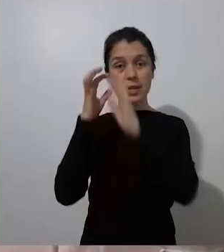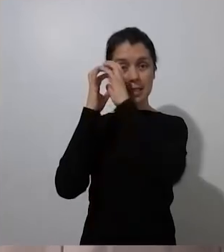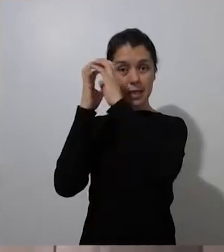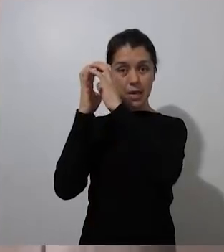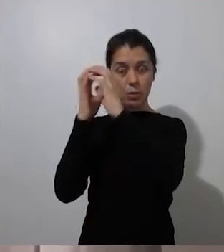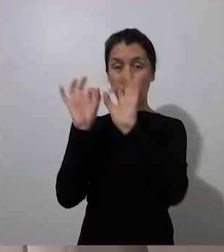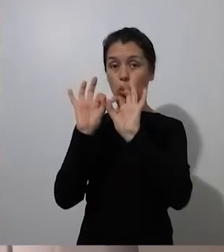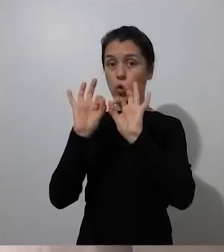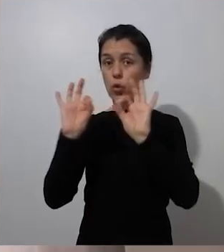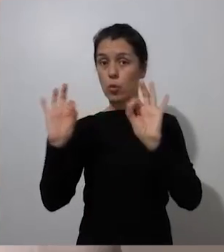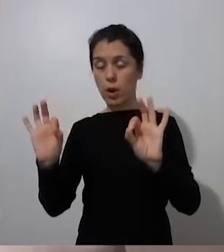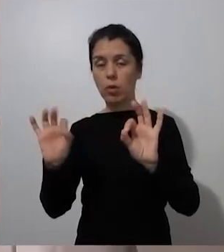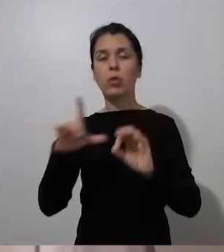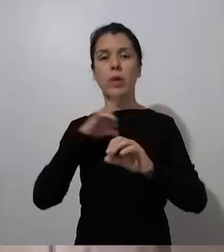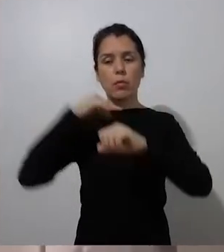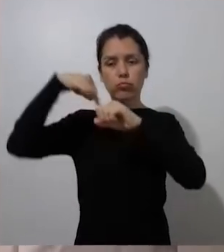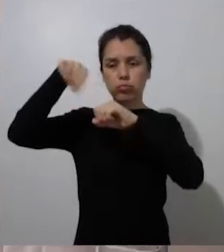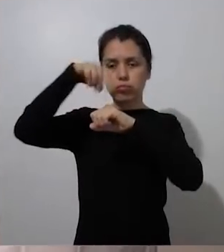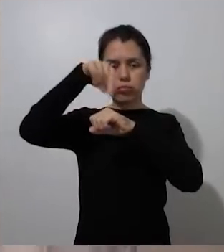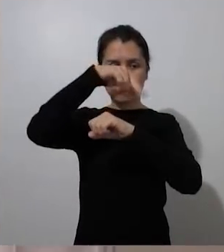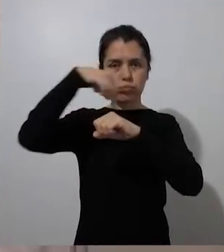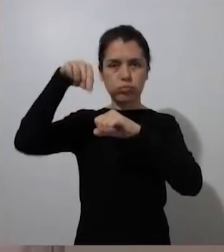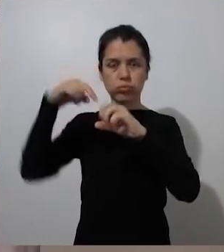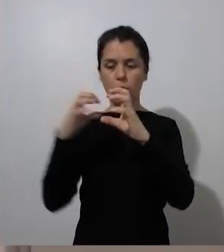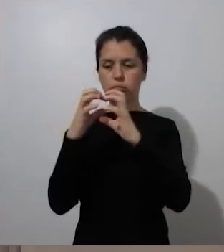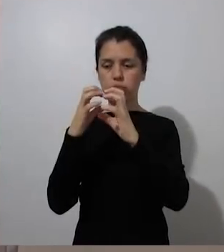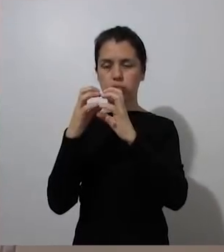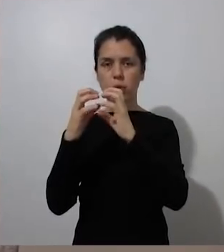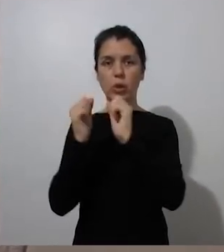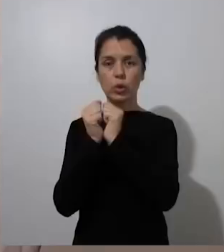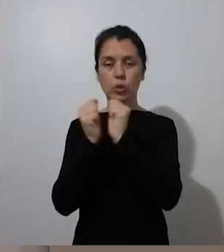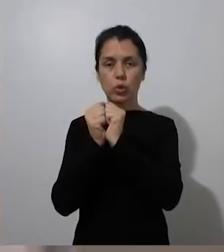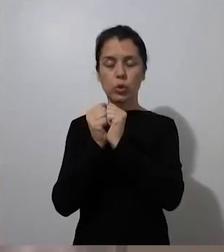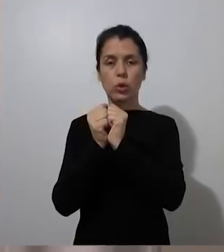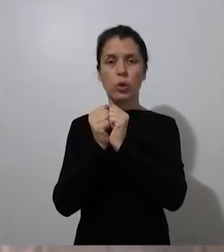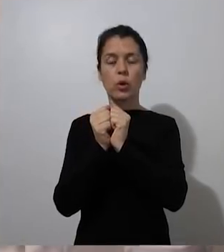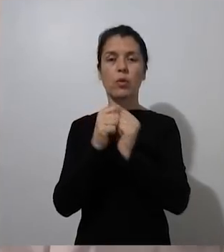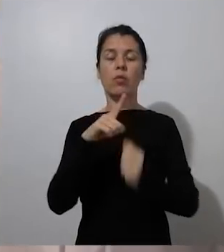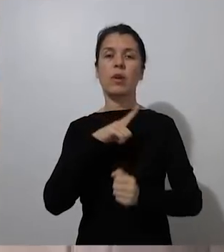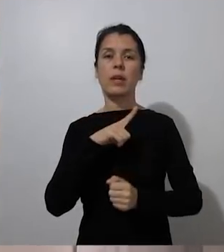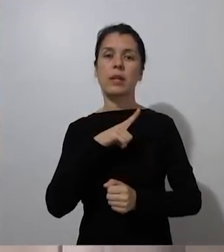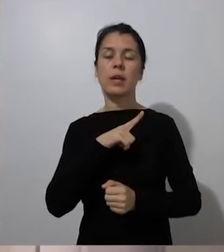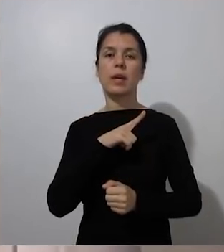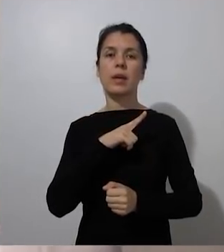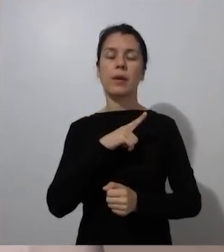vai produzir naturalmente os neurotransmissores, esses neurotransmissores vão se acoplar em receptores e você vai ter